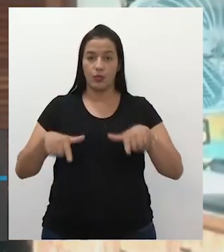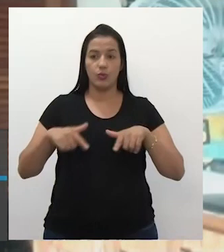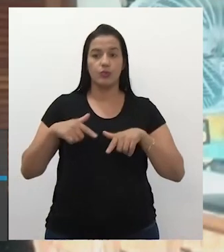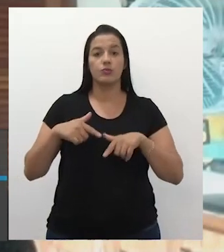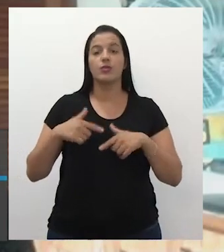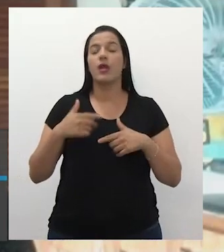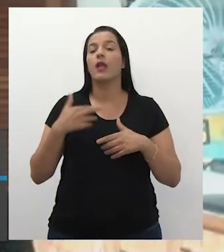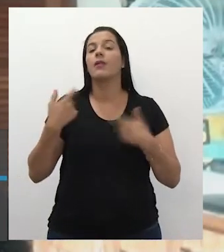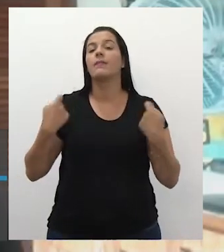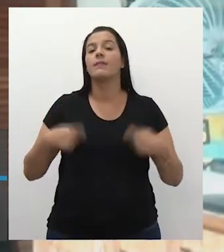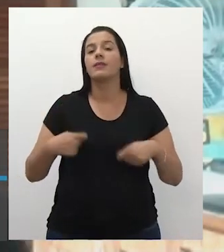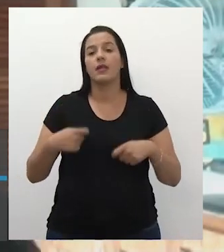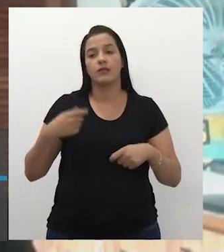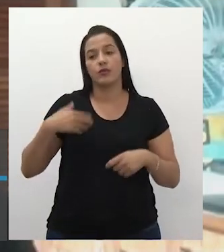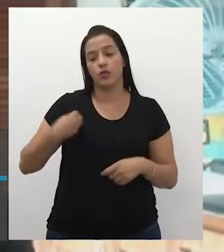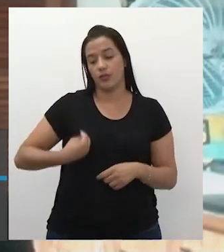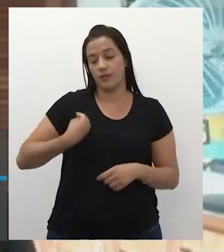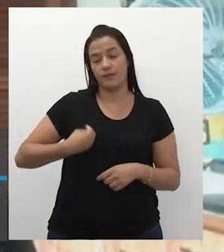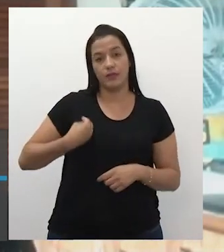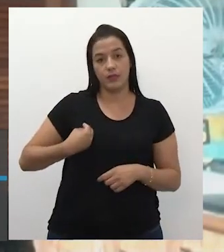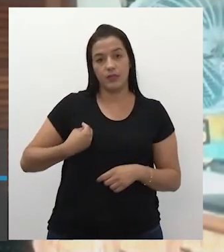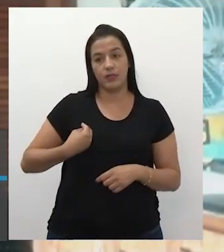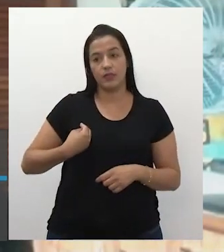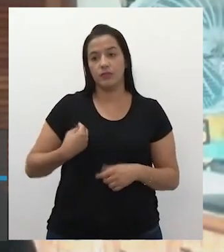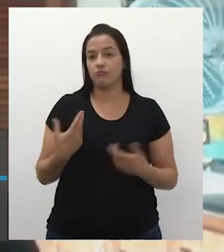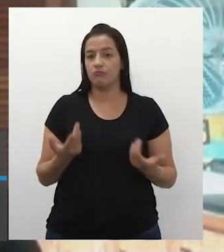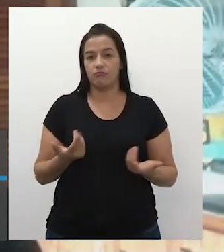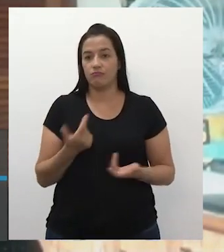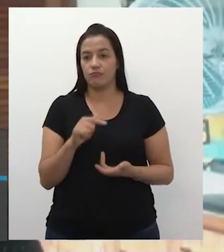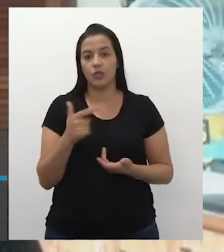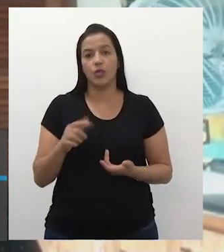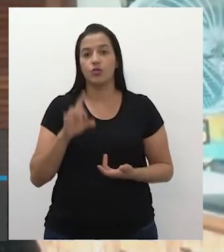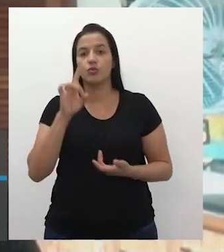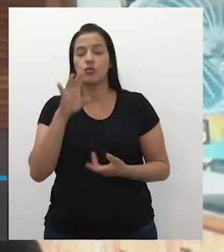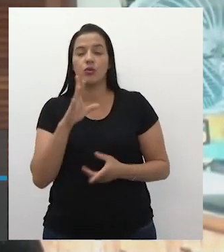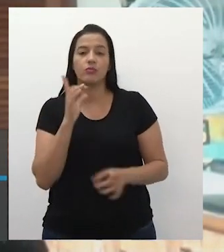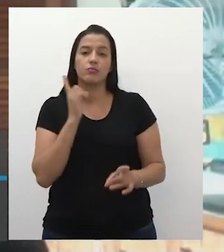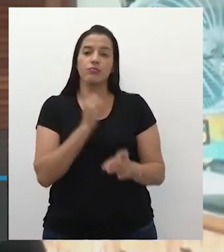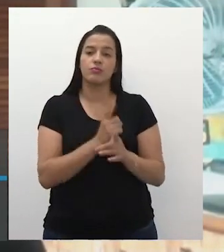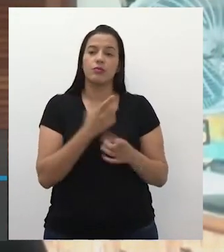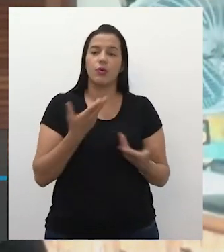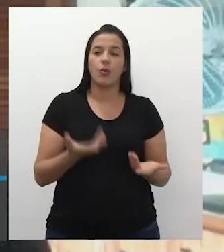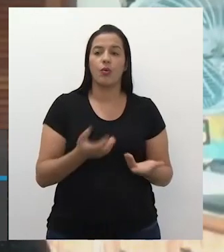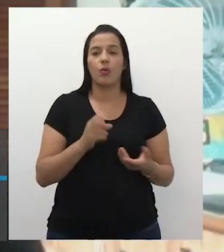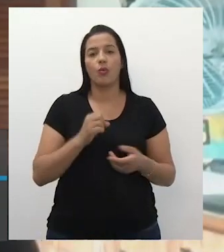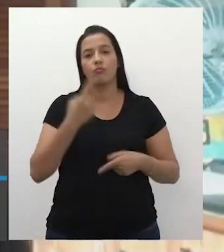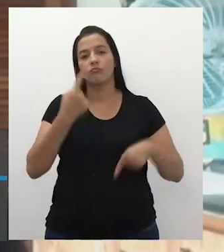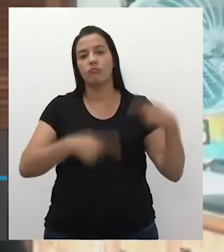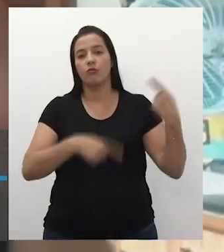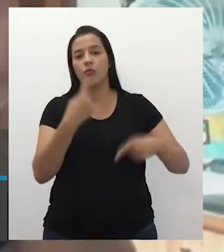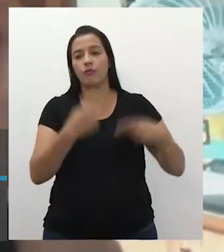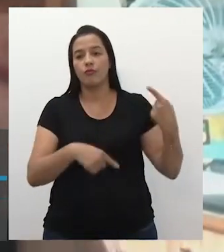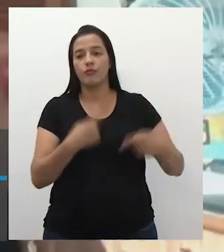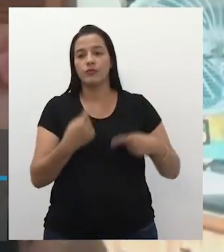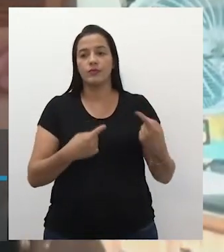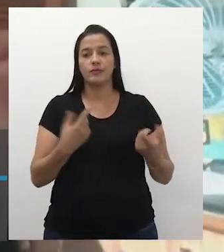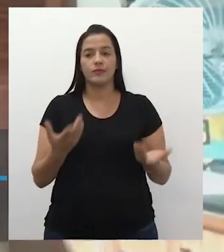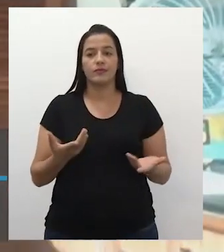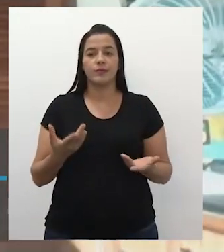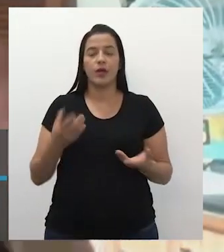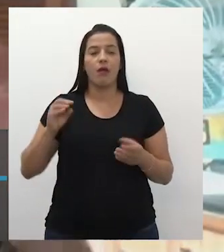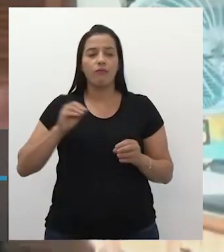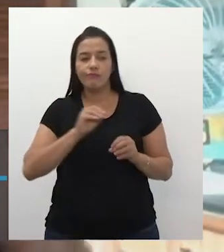repertório. Ela só acaba aparecendo quando há um incômodo e um conflito gerado exatamente por essa manifestação